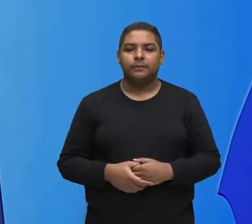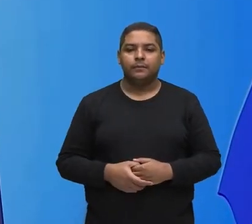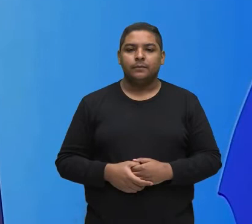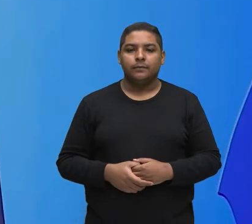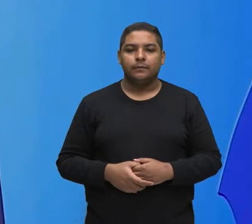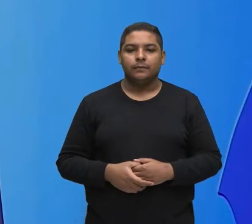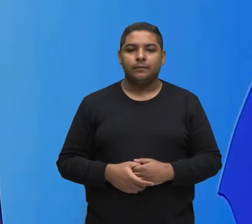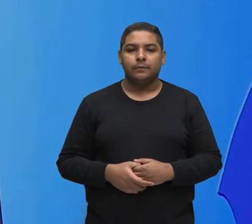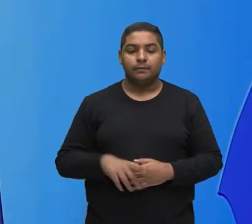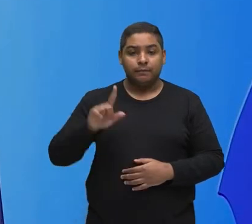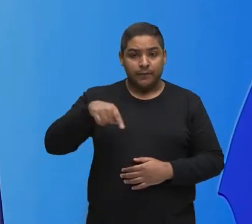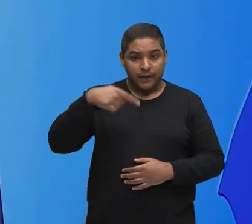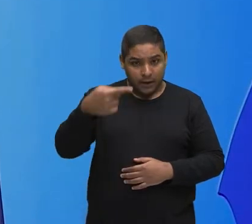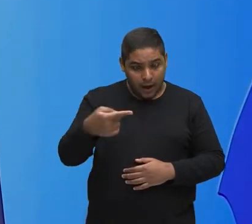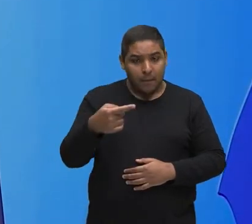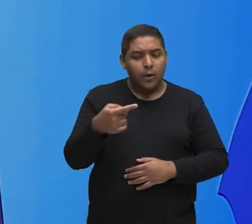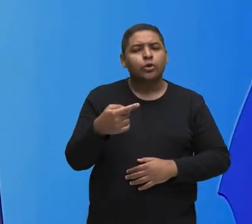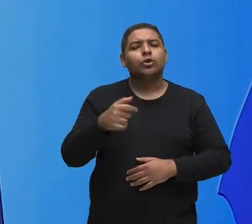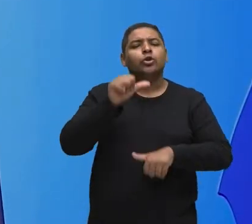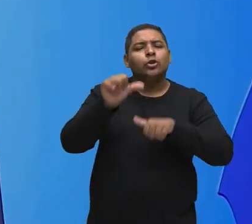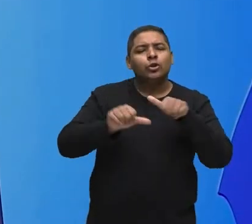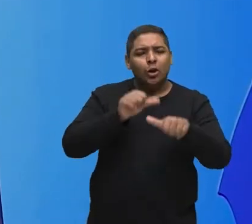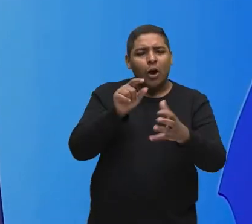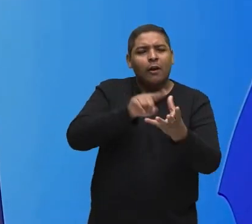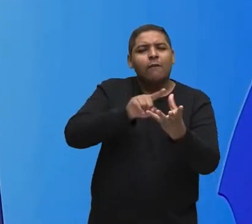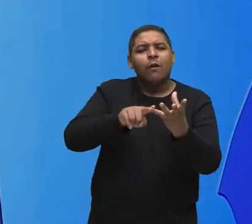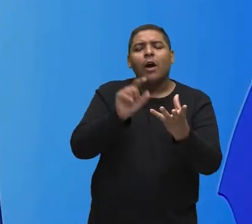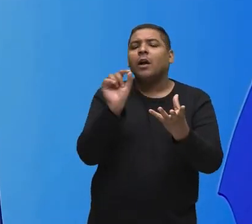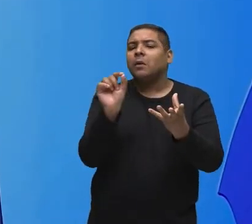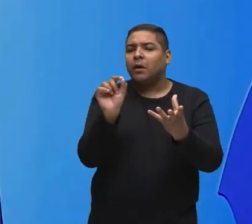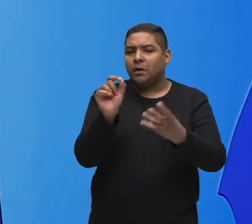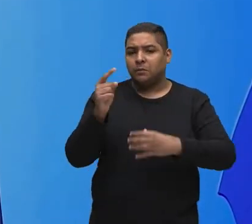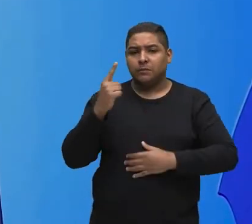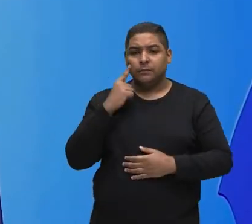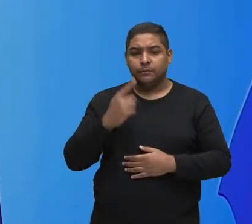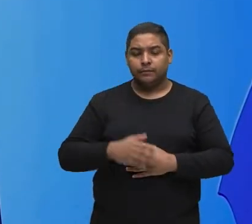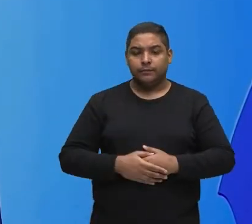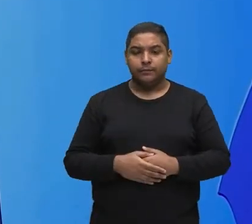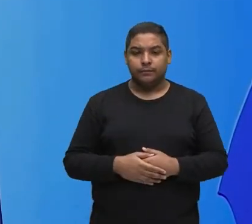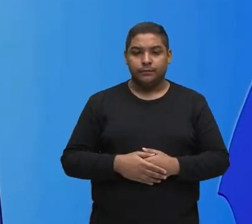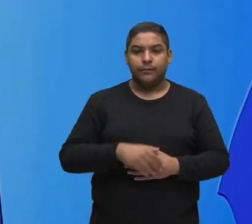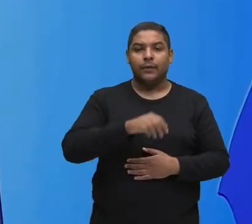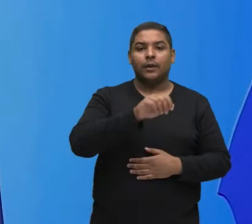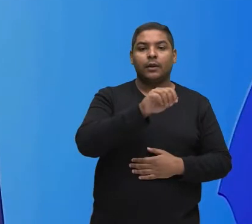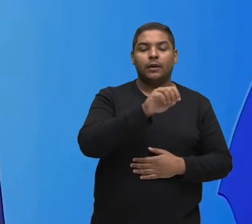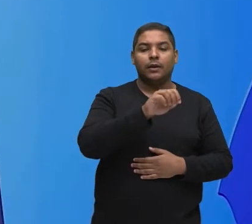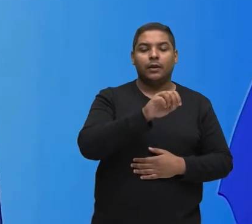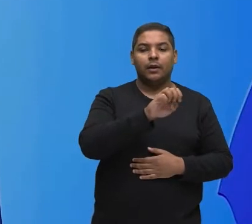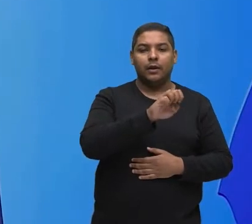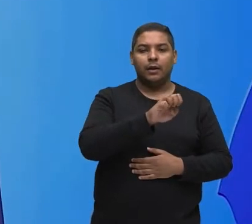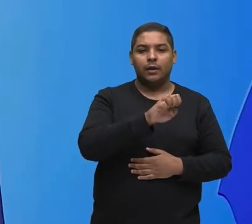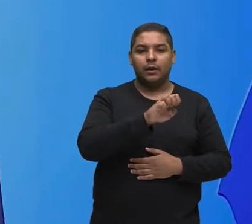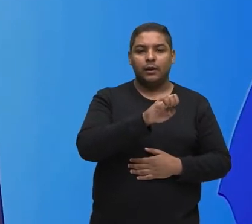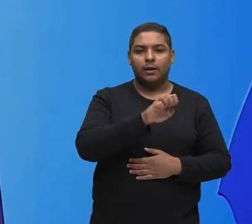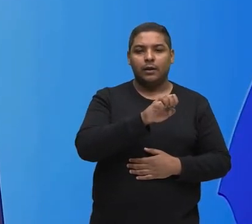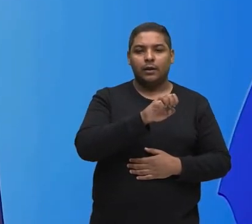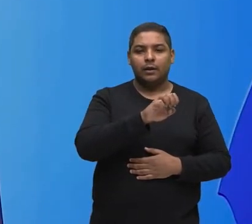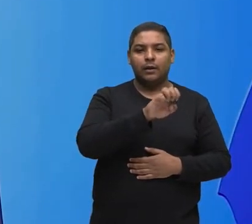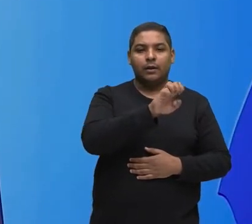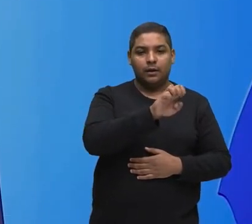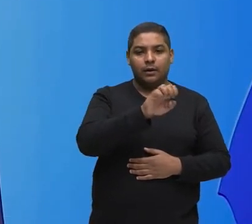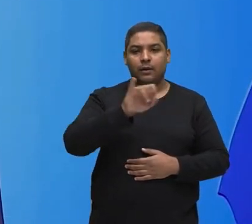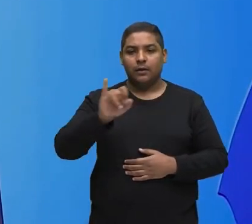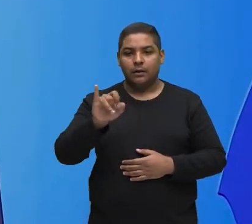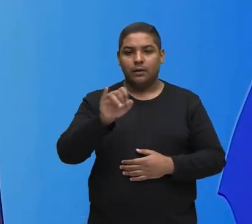Em seguida, troque as vogais e faça com as vogais E, I. Repita 5 vezes e